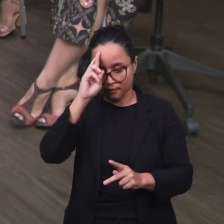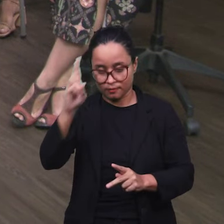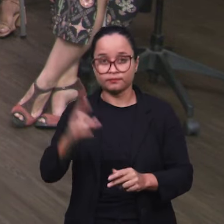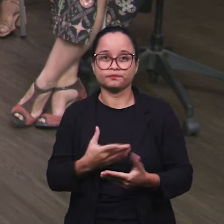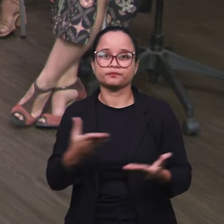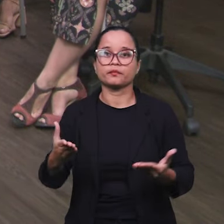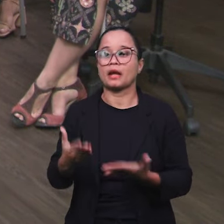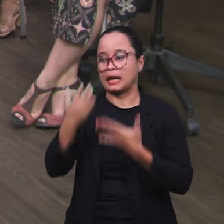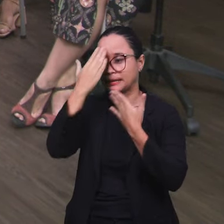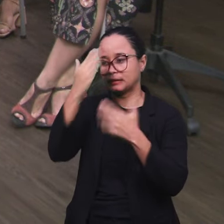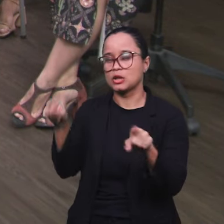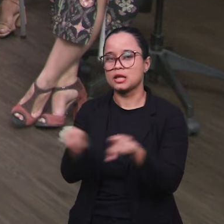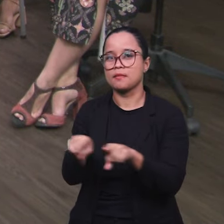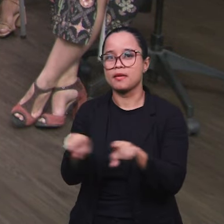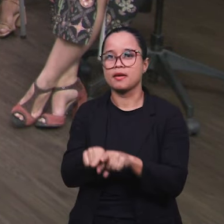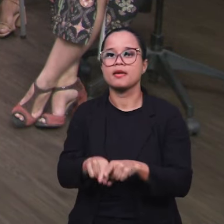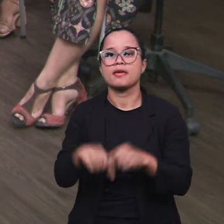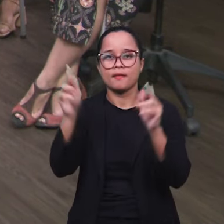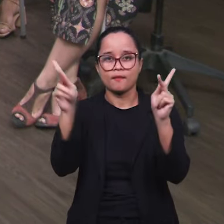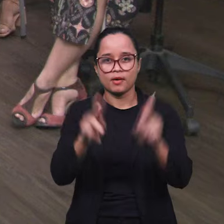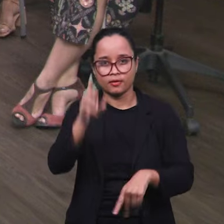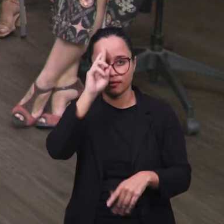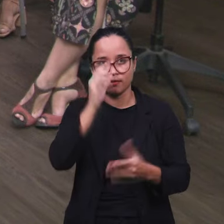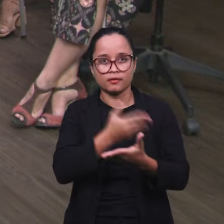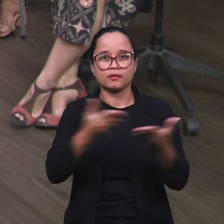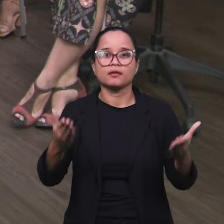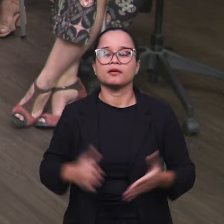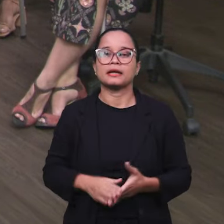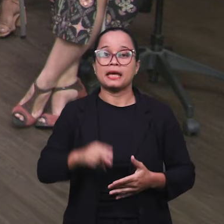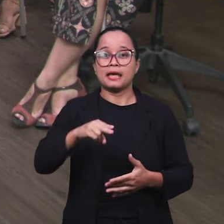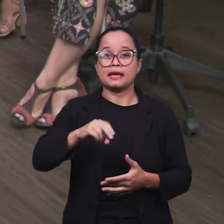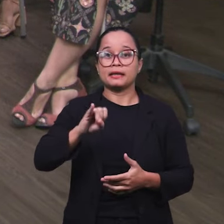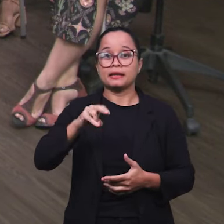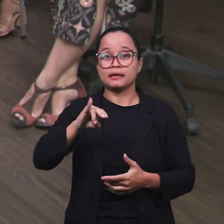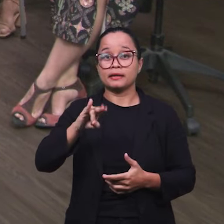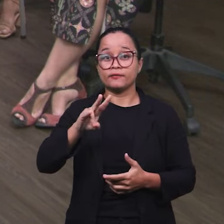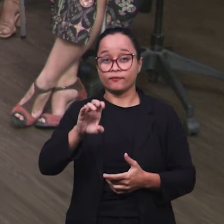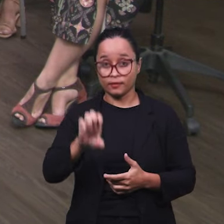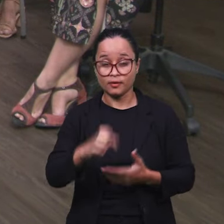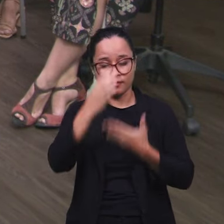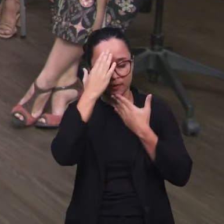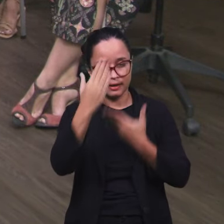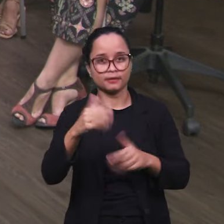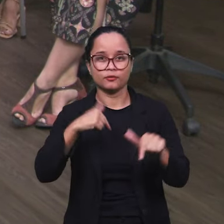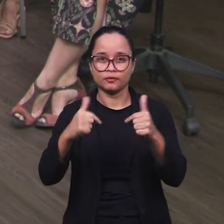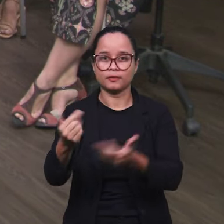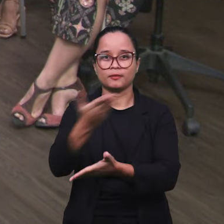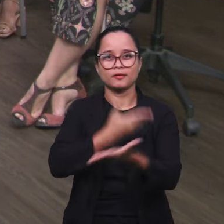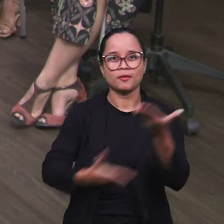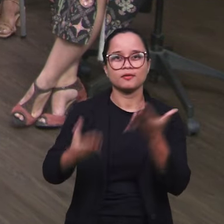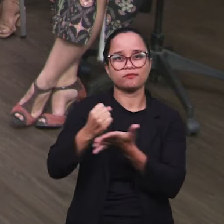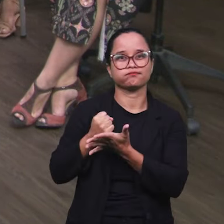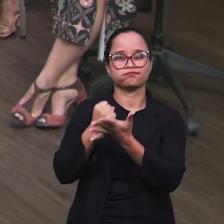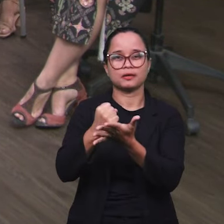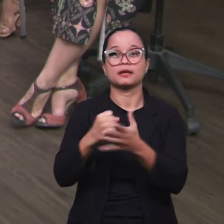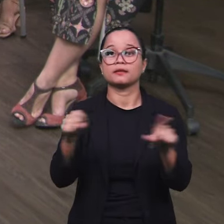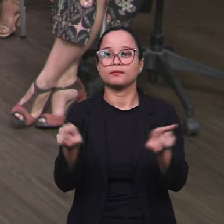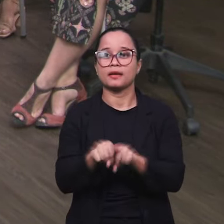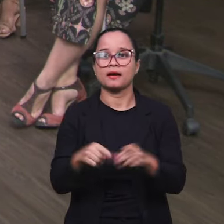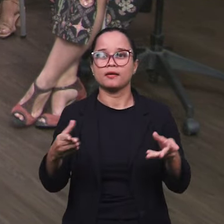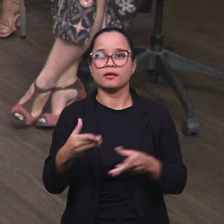Senhor. Agradeço também a paz dos seus irmãos. Muito bem, Nínive, obrigado pelo seu trabalho, pela sua participação, seu apoio. E